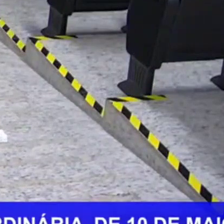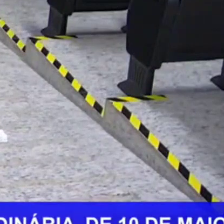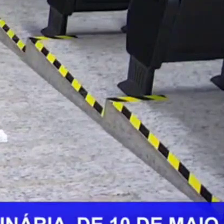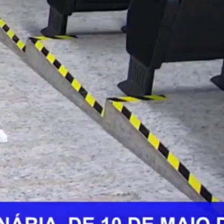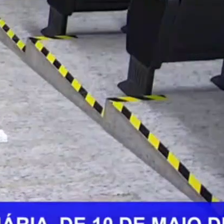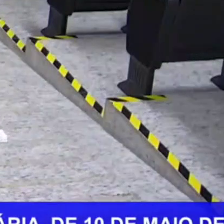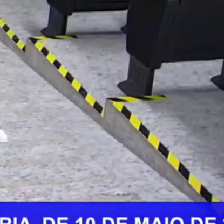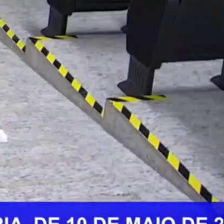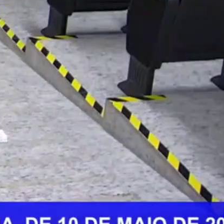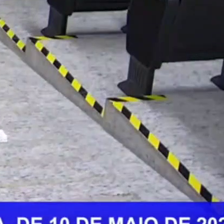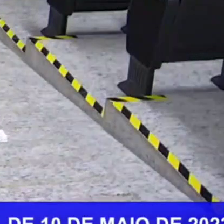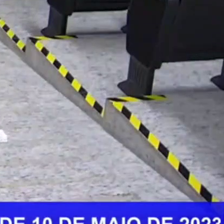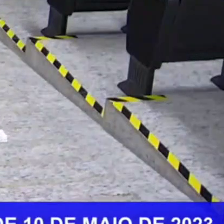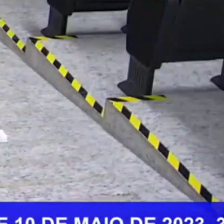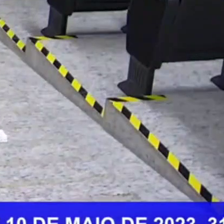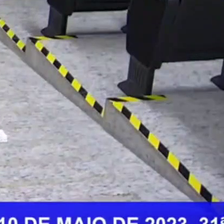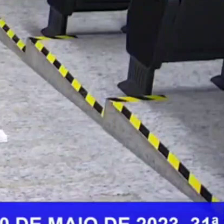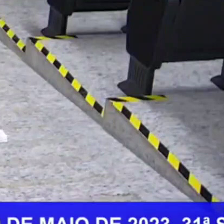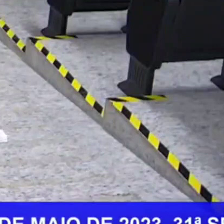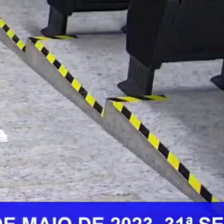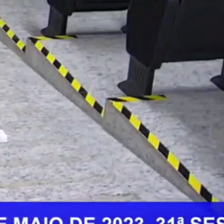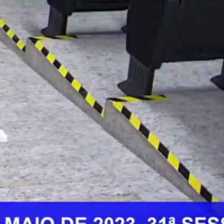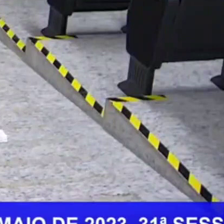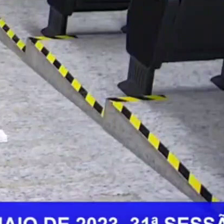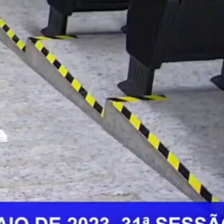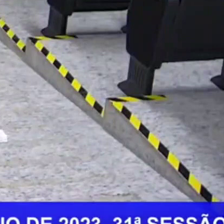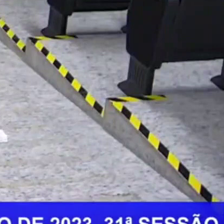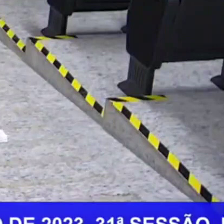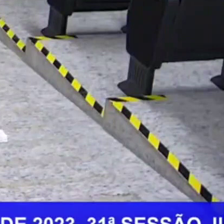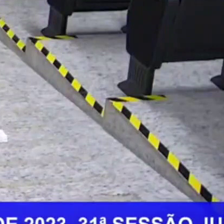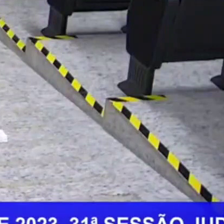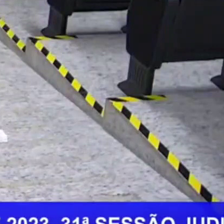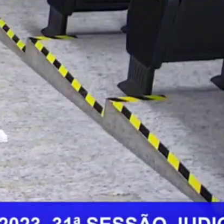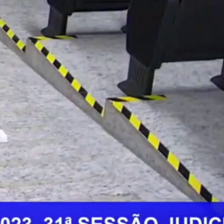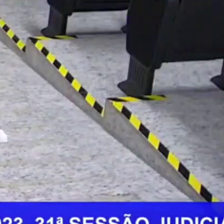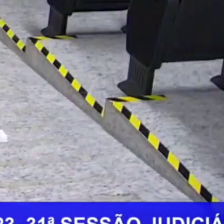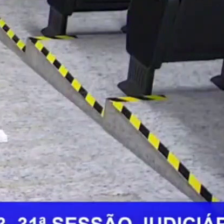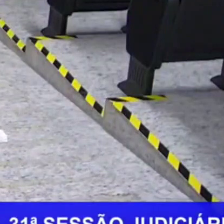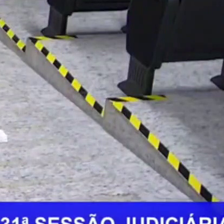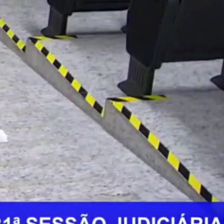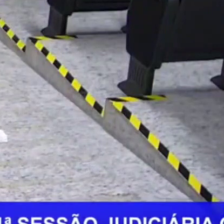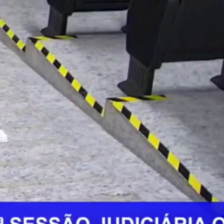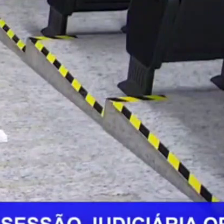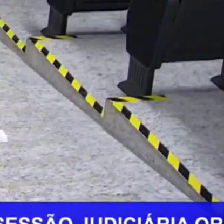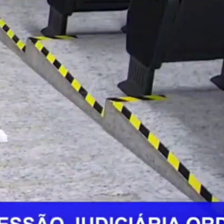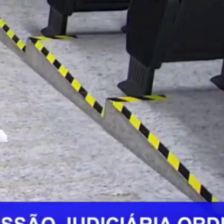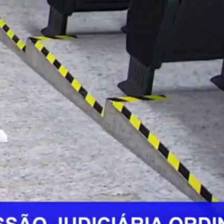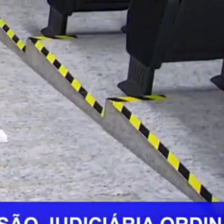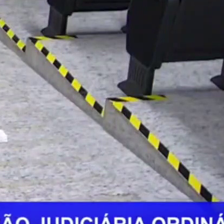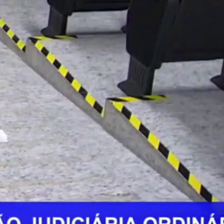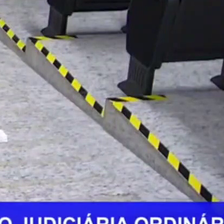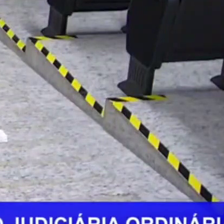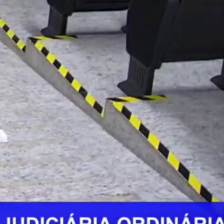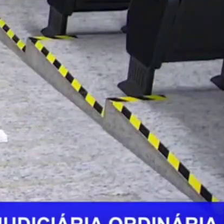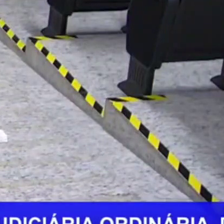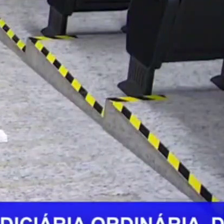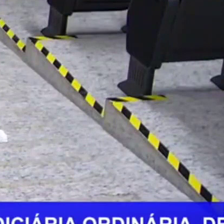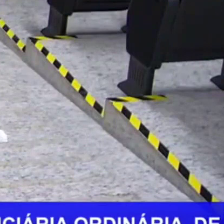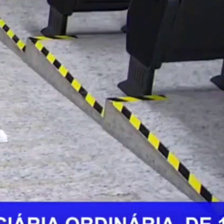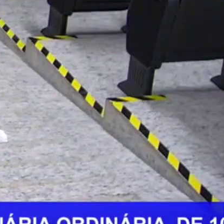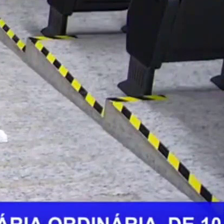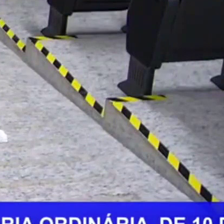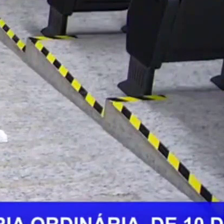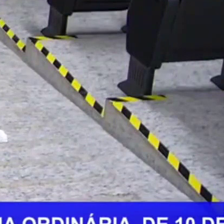corredor, sem movimentação. Desembargadores acomodados em seus lugares, ao lado direito o desembargador Orlando Vasconcelos